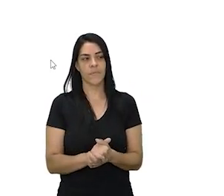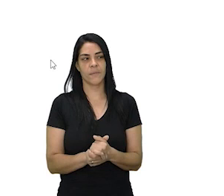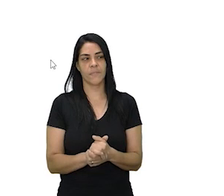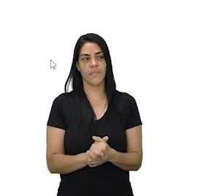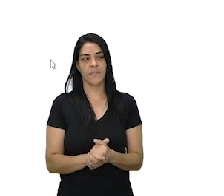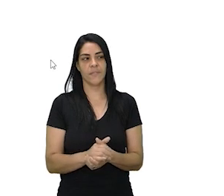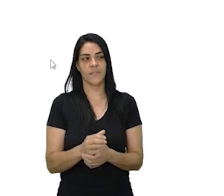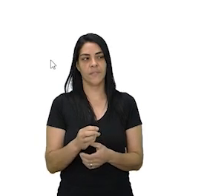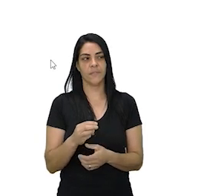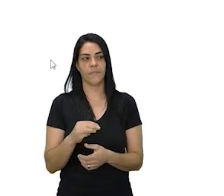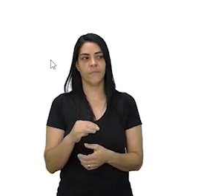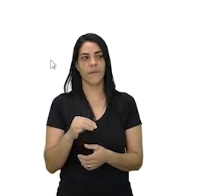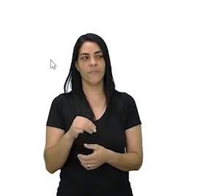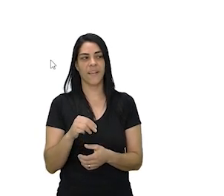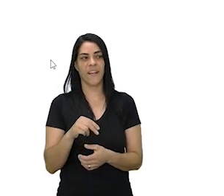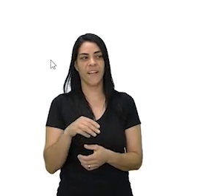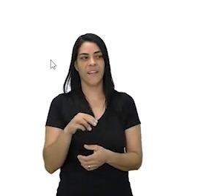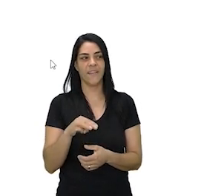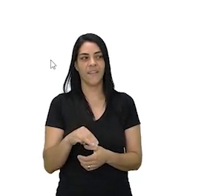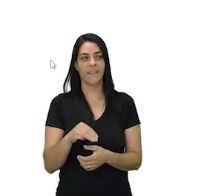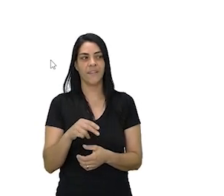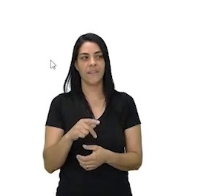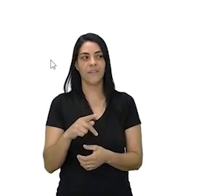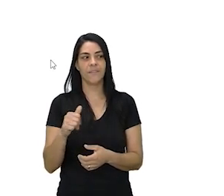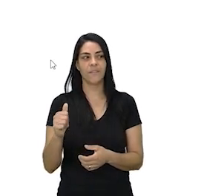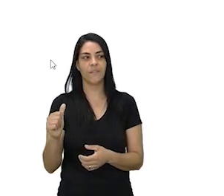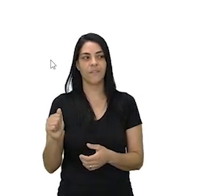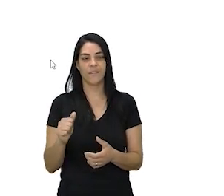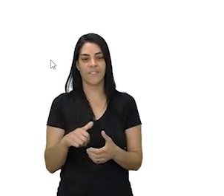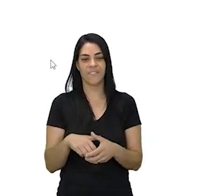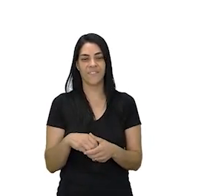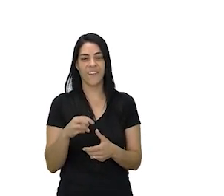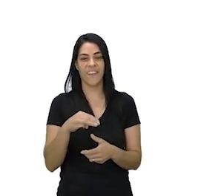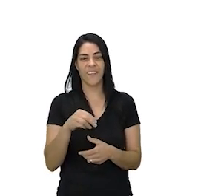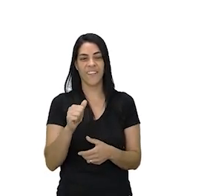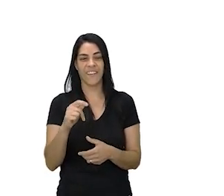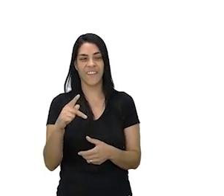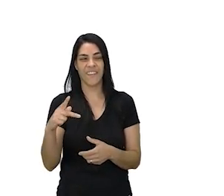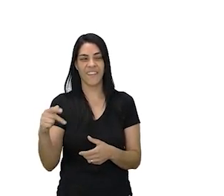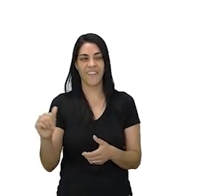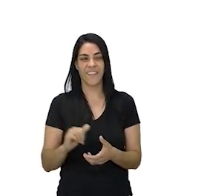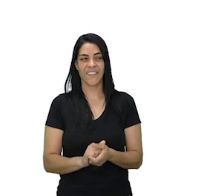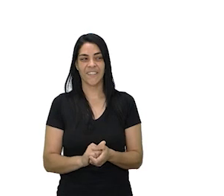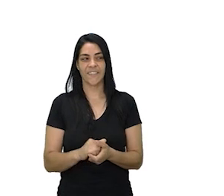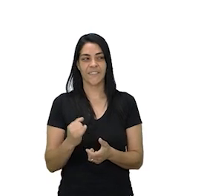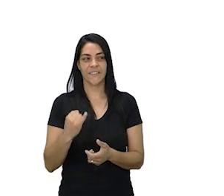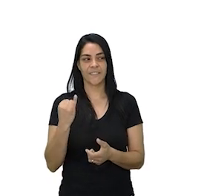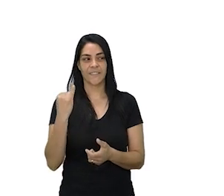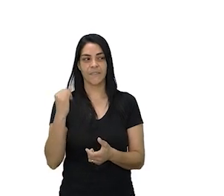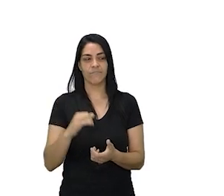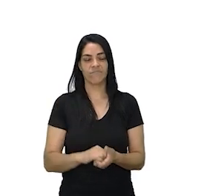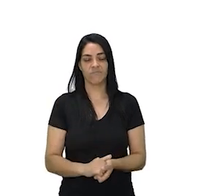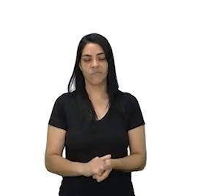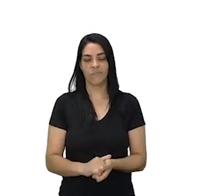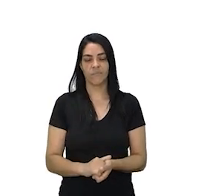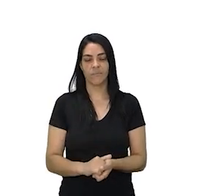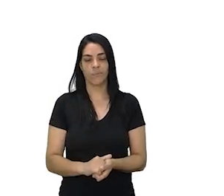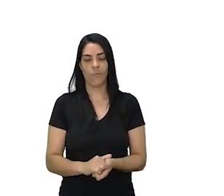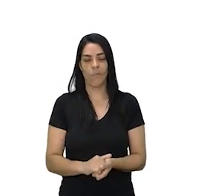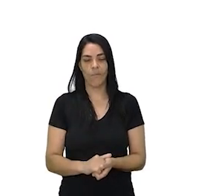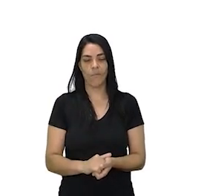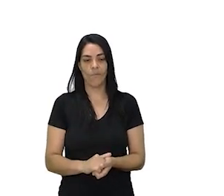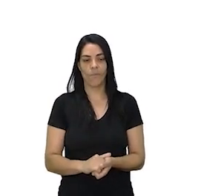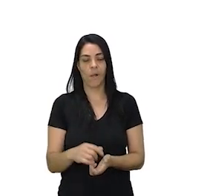traz justamente isso. Então, tem alguns elementos aqui que são muito importantes que a gente possa destacar, né?